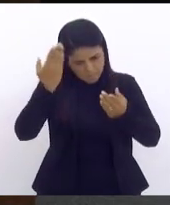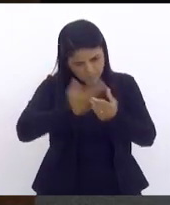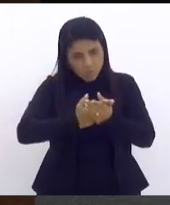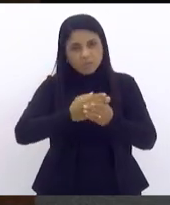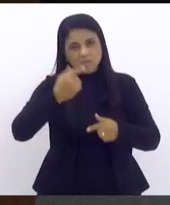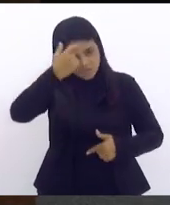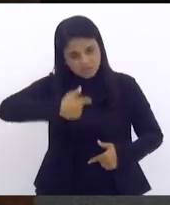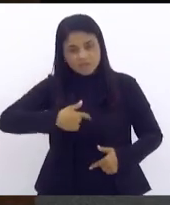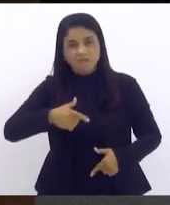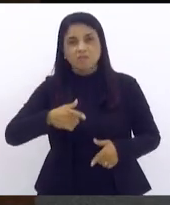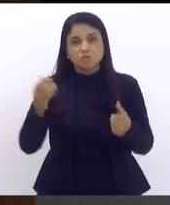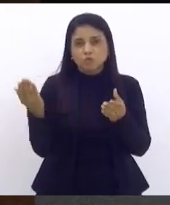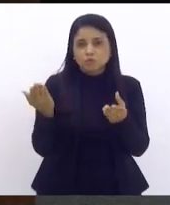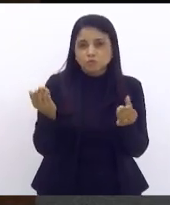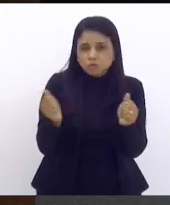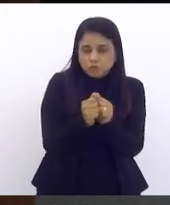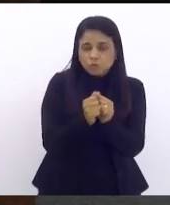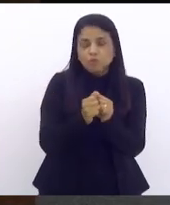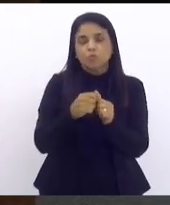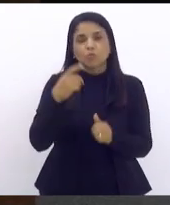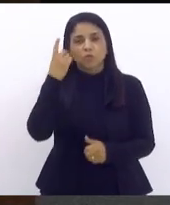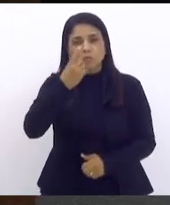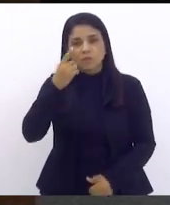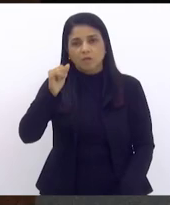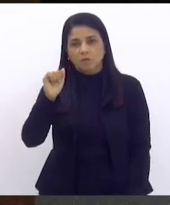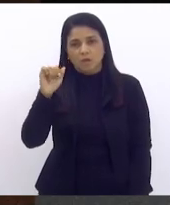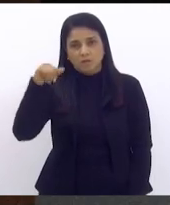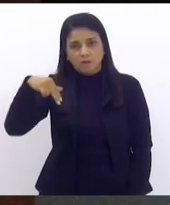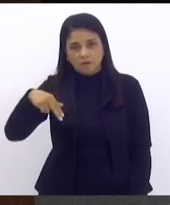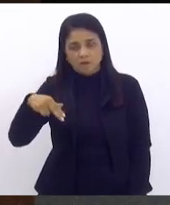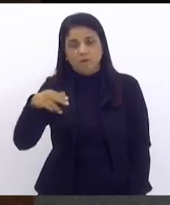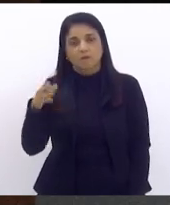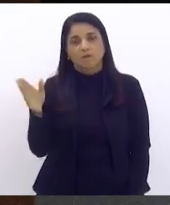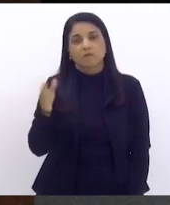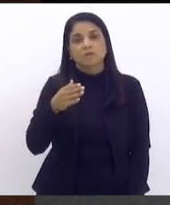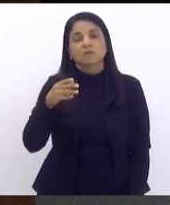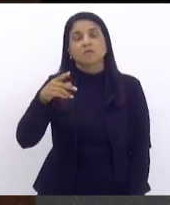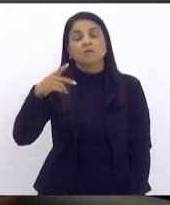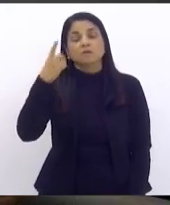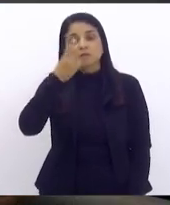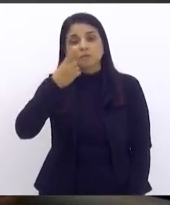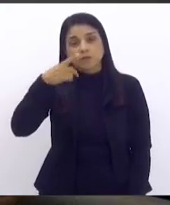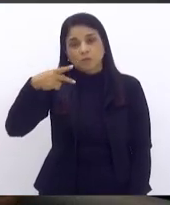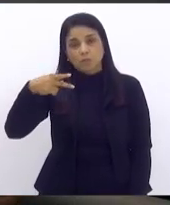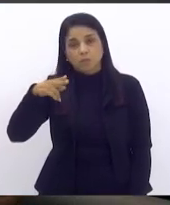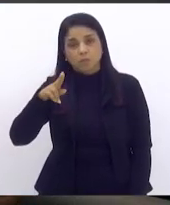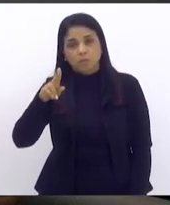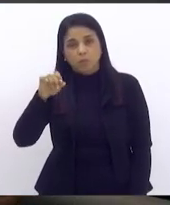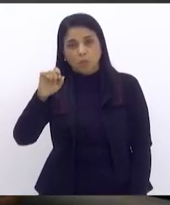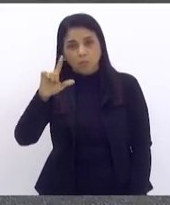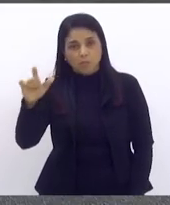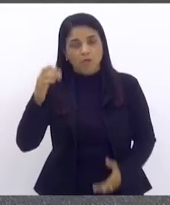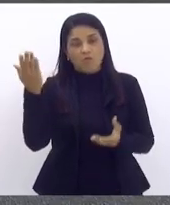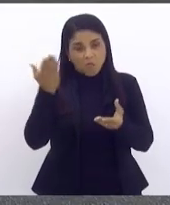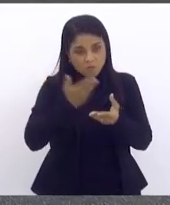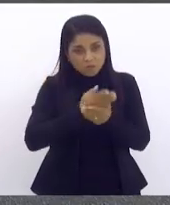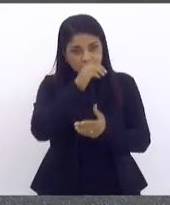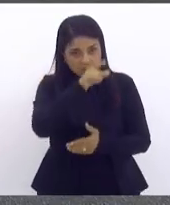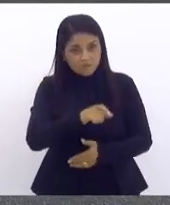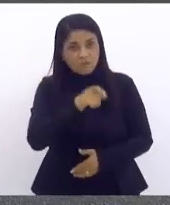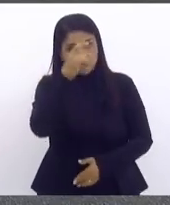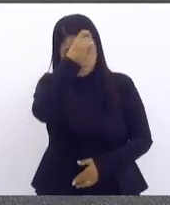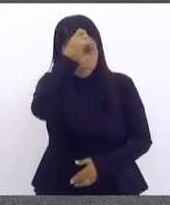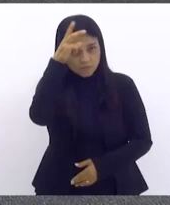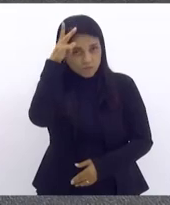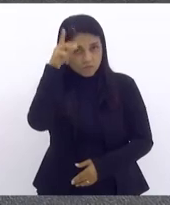com os deputados Felipe Poubel e o deputado Alan. Nós vamos protocolar nas autoridades, faremos